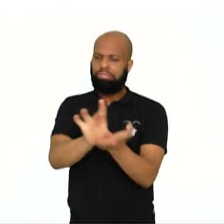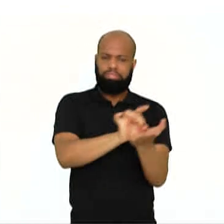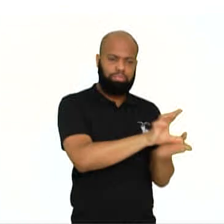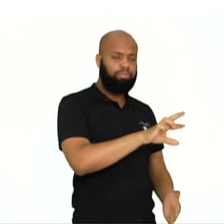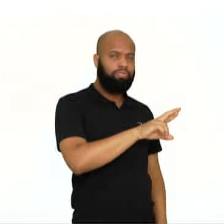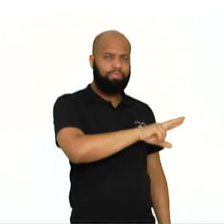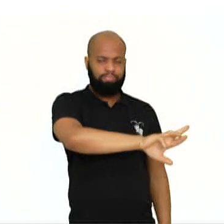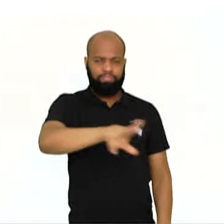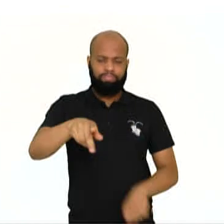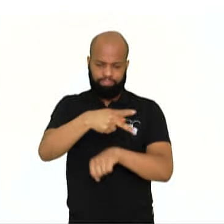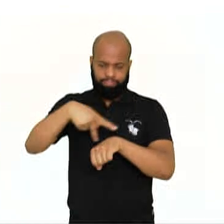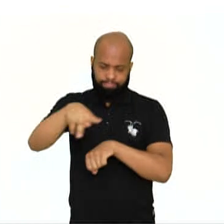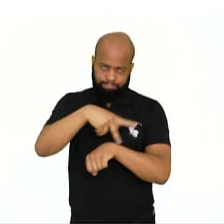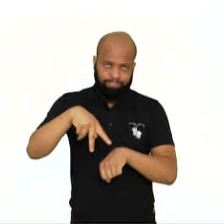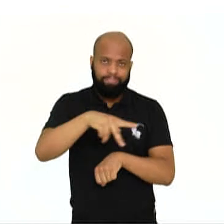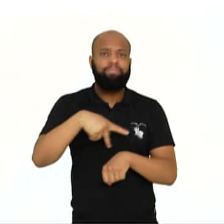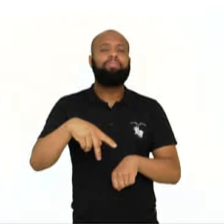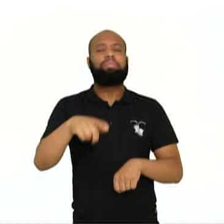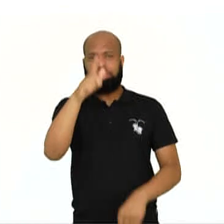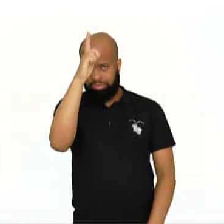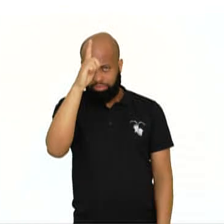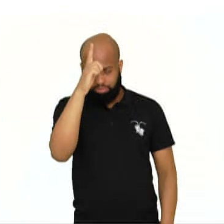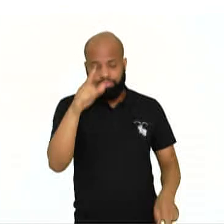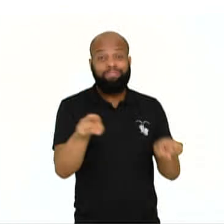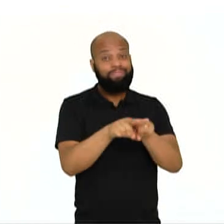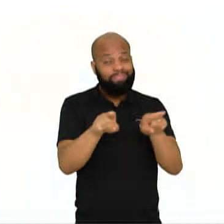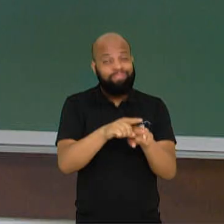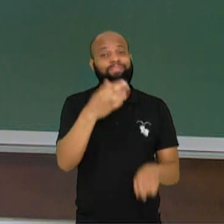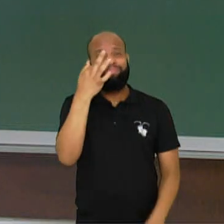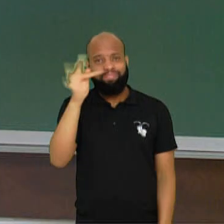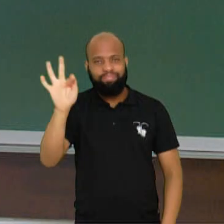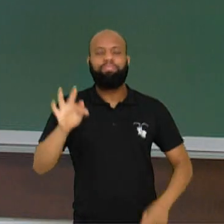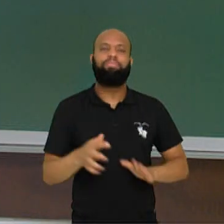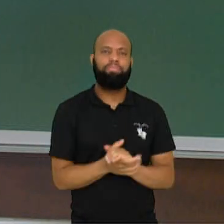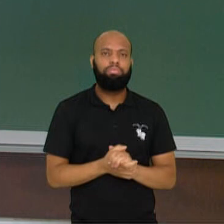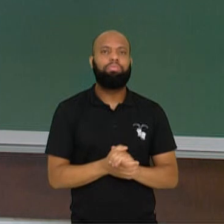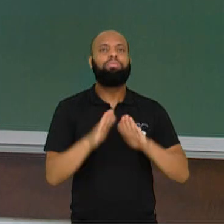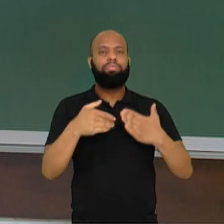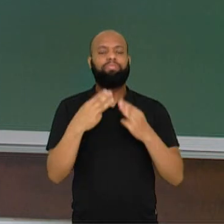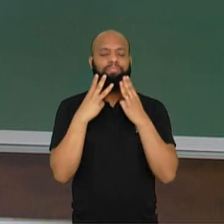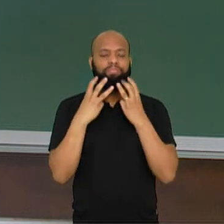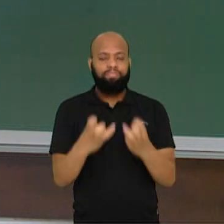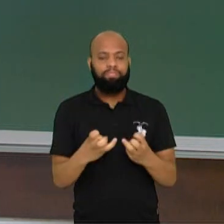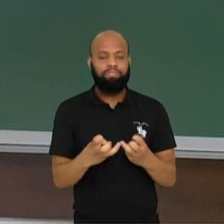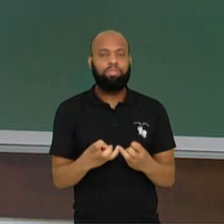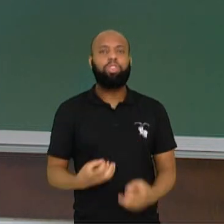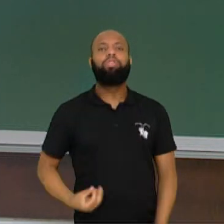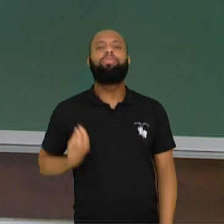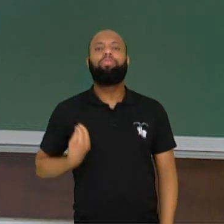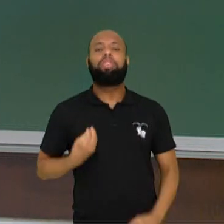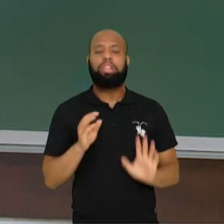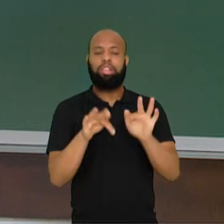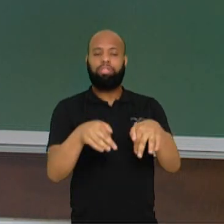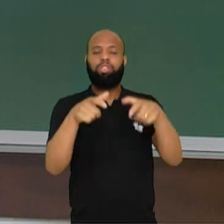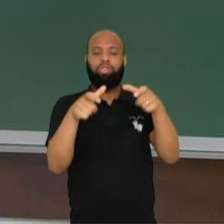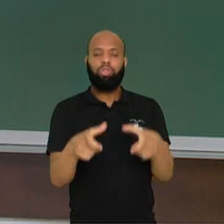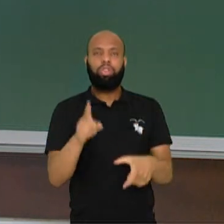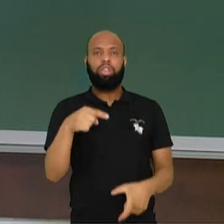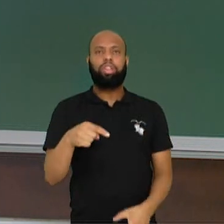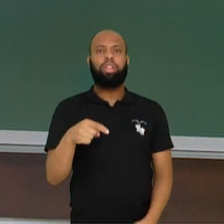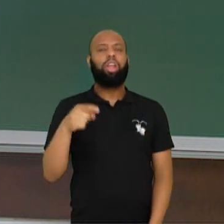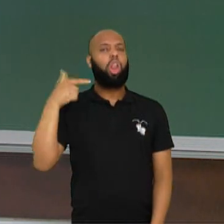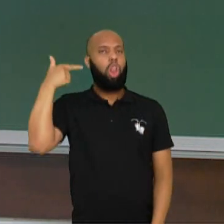de territórios prussianos, alemães e franceses. Marx acaba sua vida em Londres, na